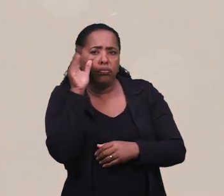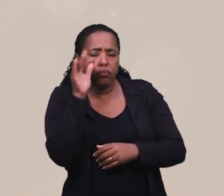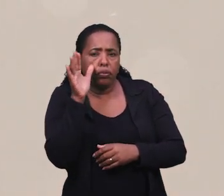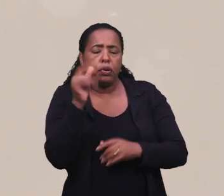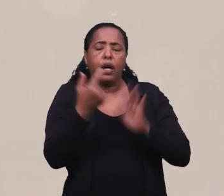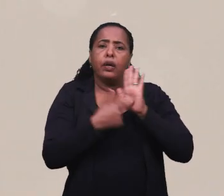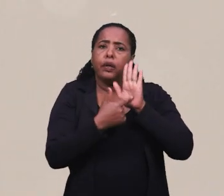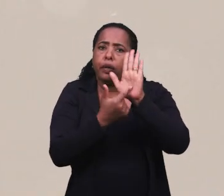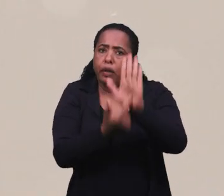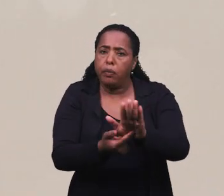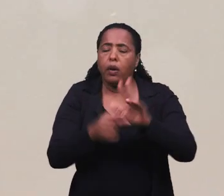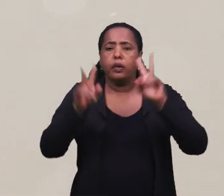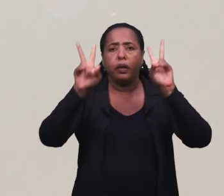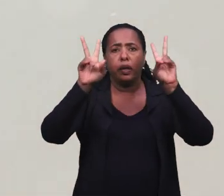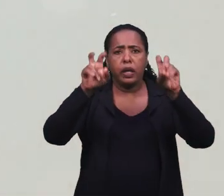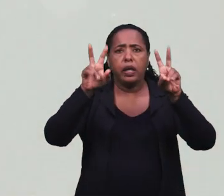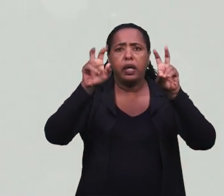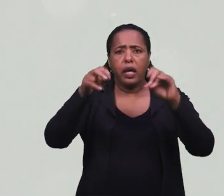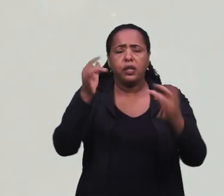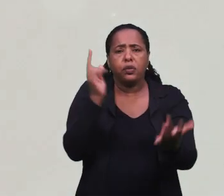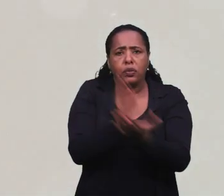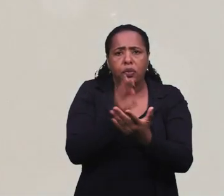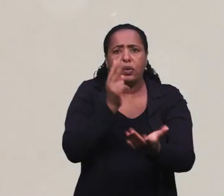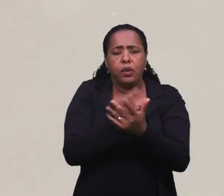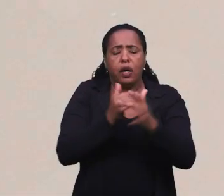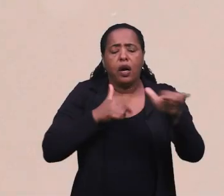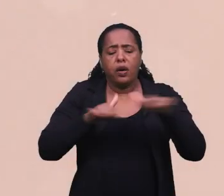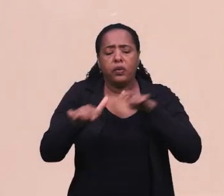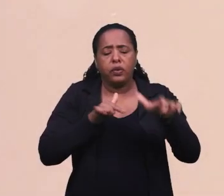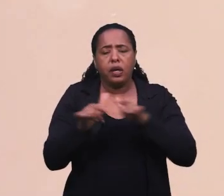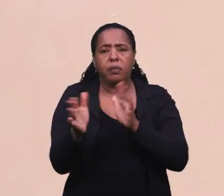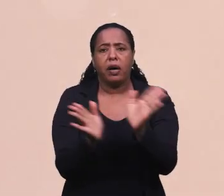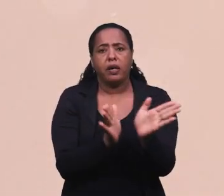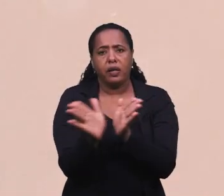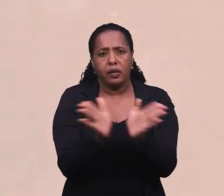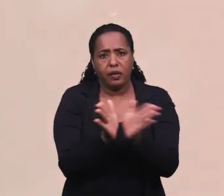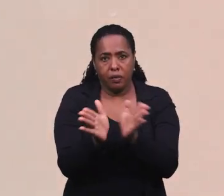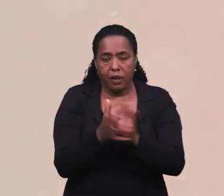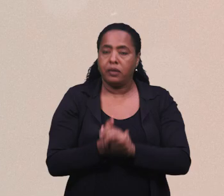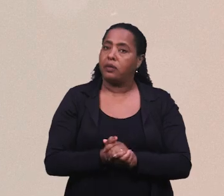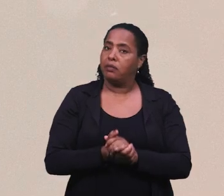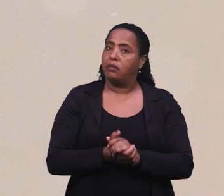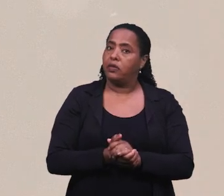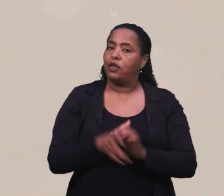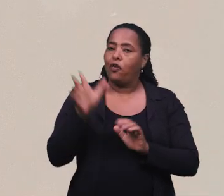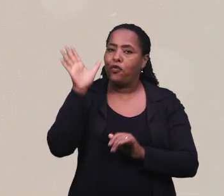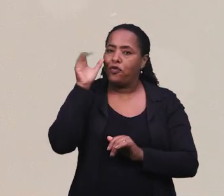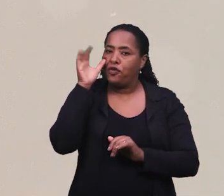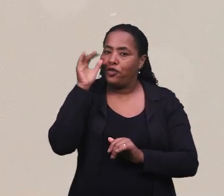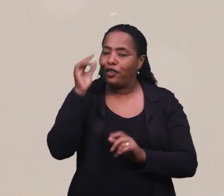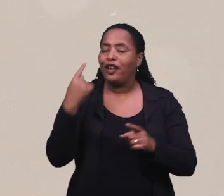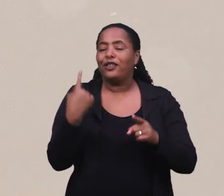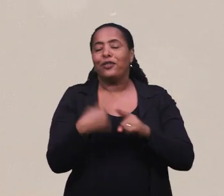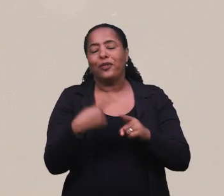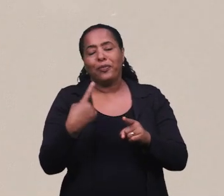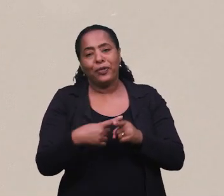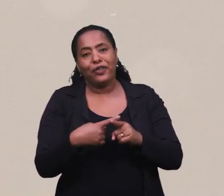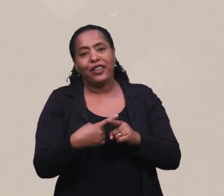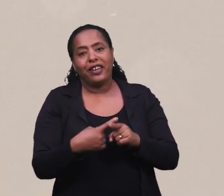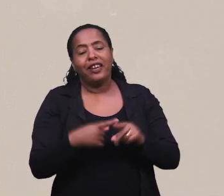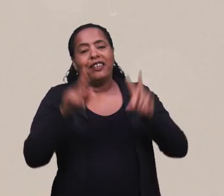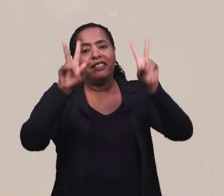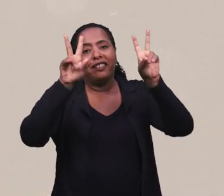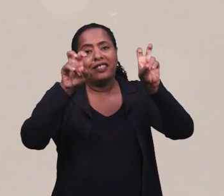ricamente. Eu gostaria de também aqui mandar o meu abraço o idoso mais velho aqui